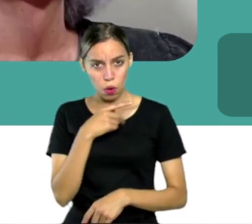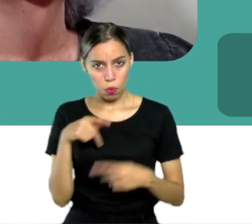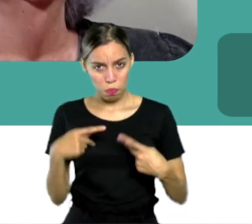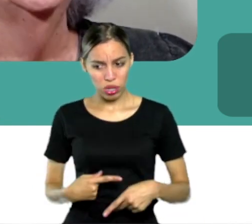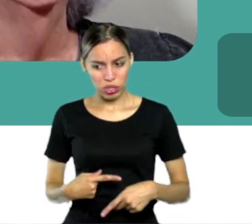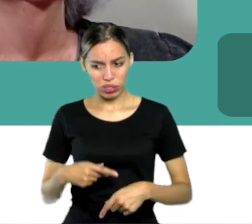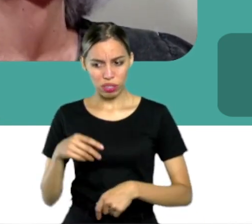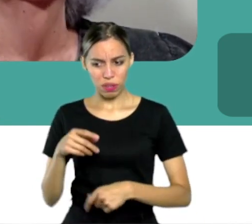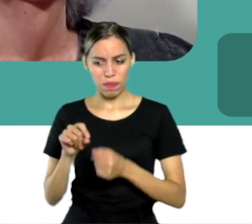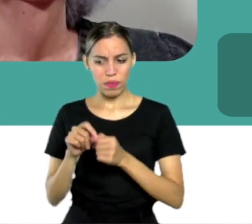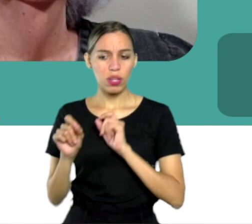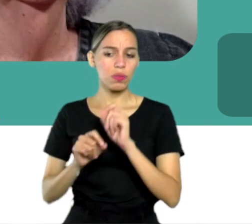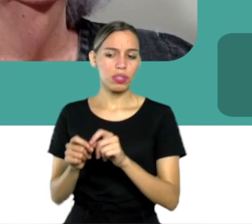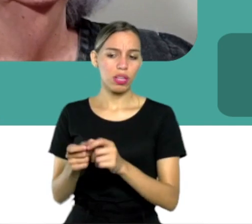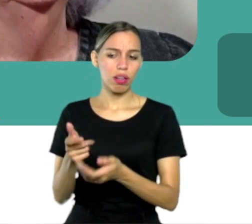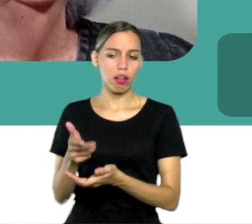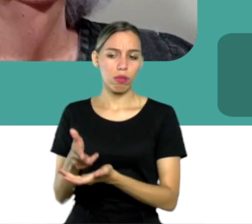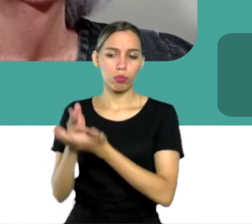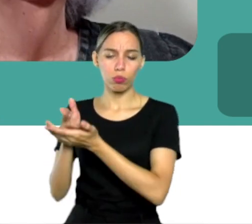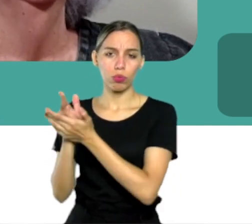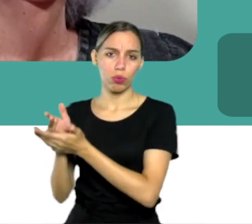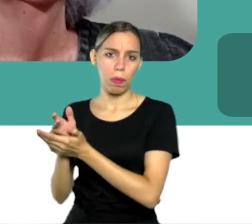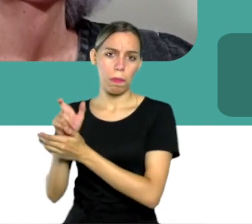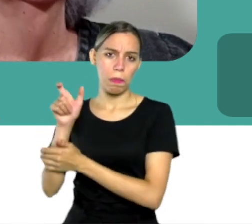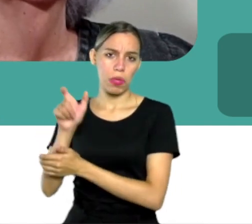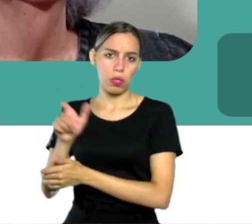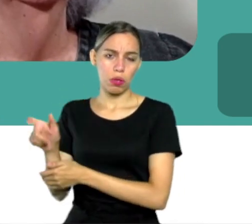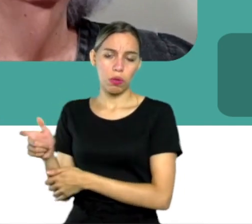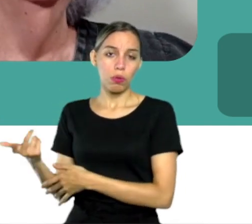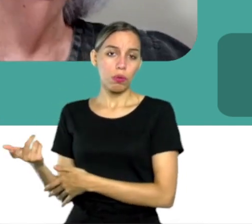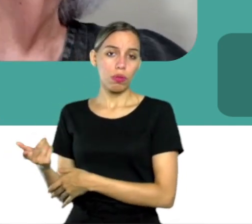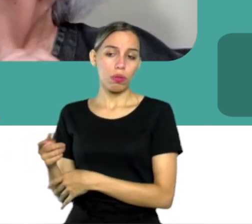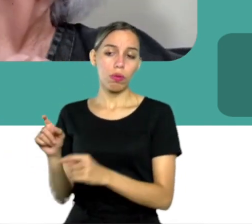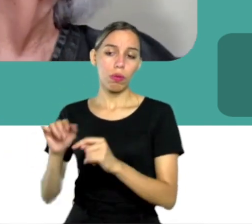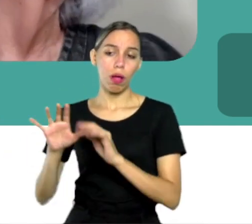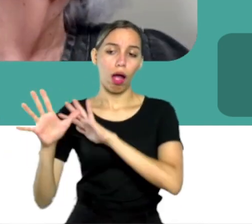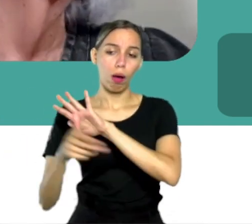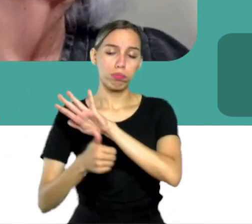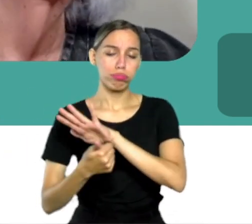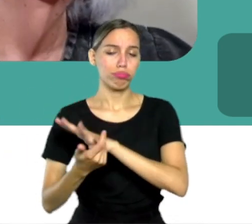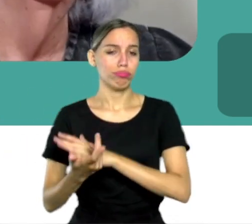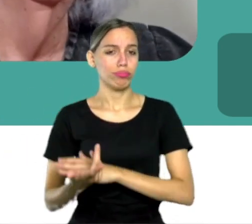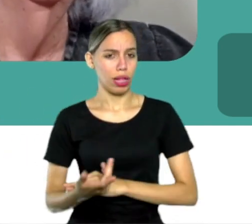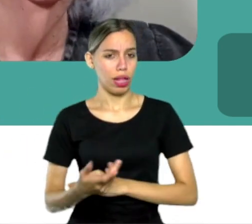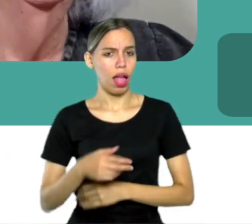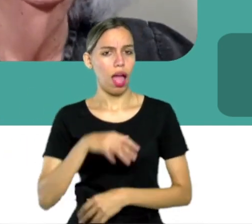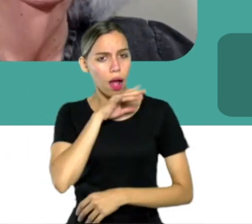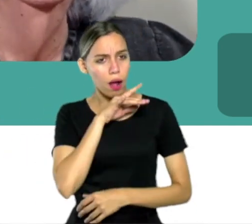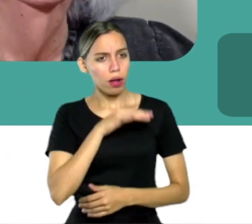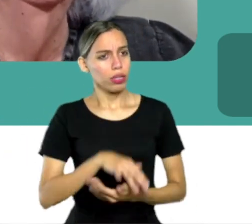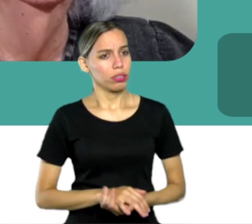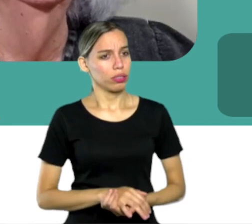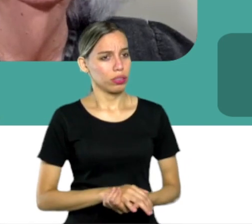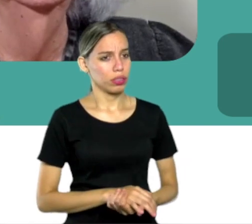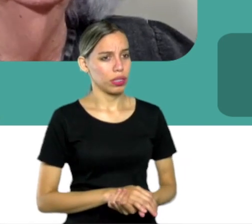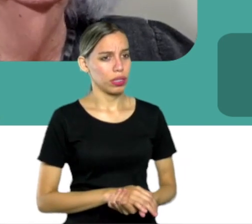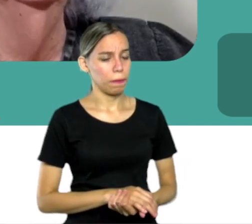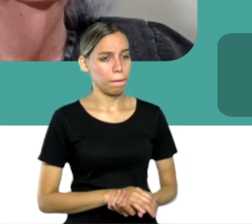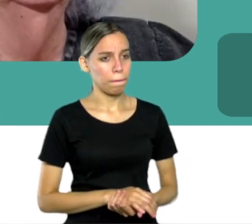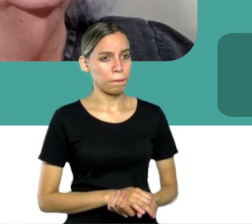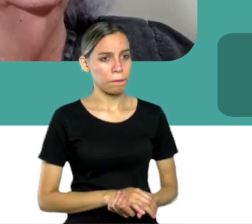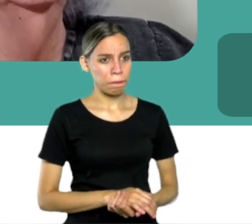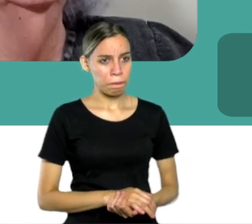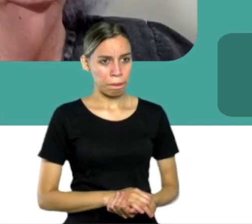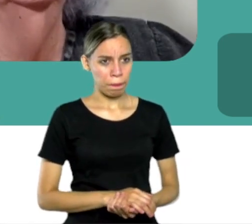tirarmos vantagem. E isso é muito triste, né? E vir um verso para balançar e trazer